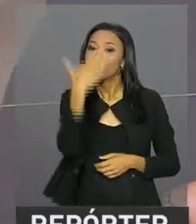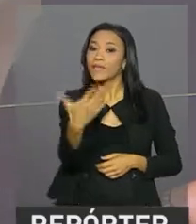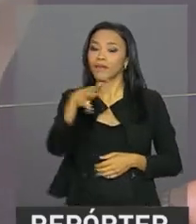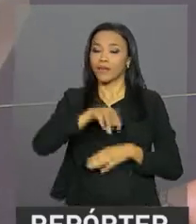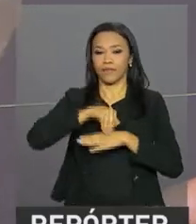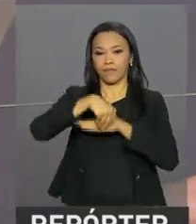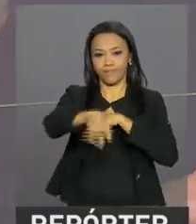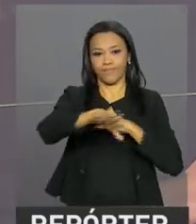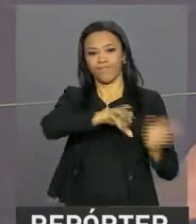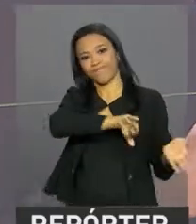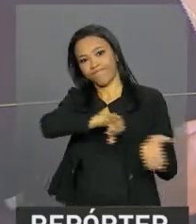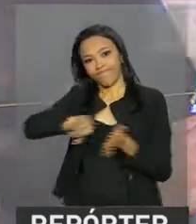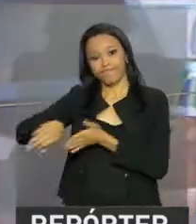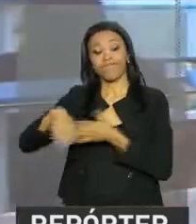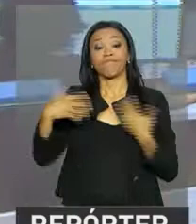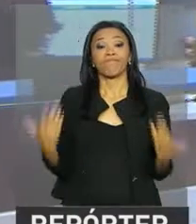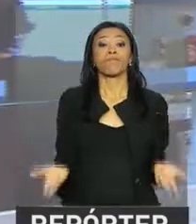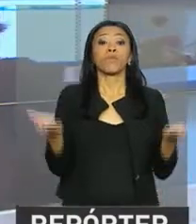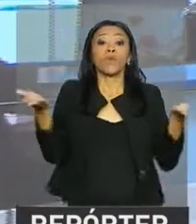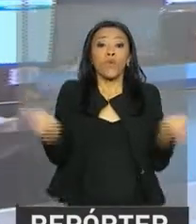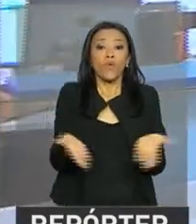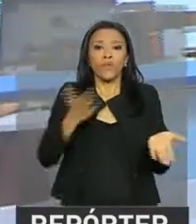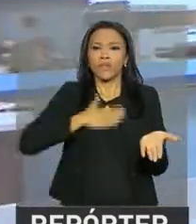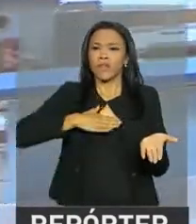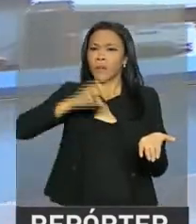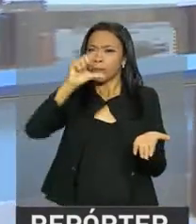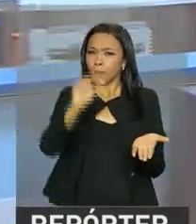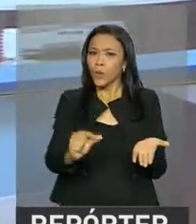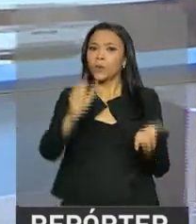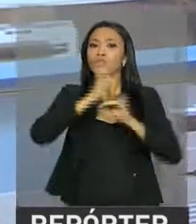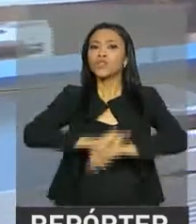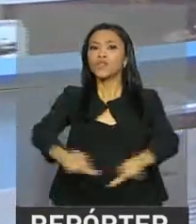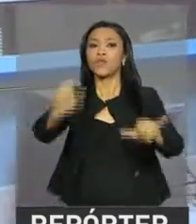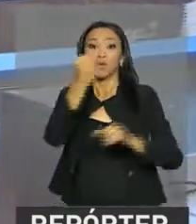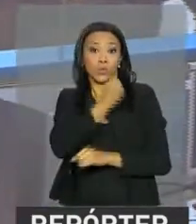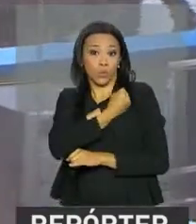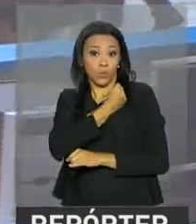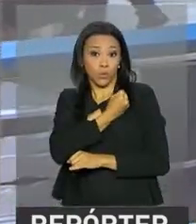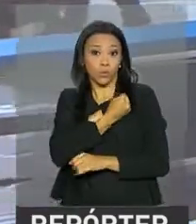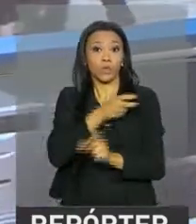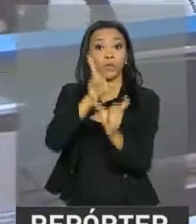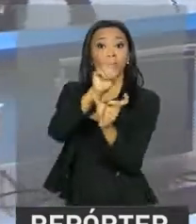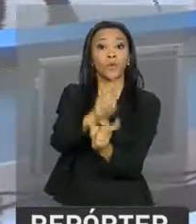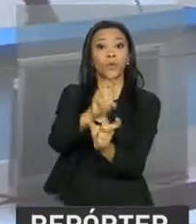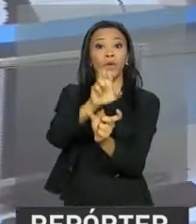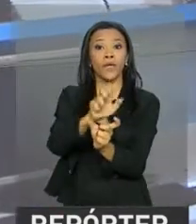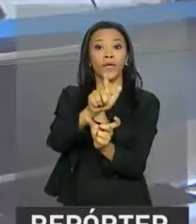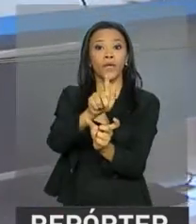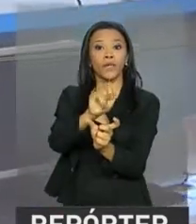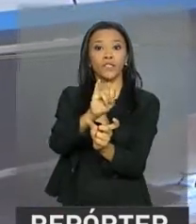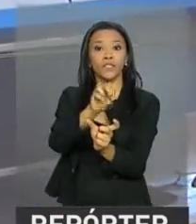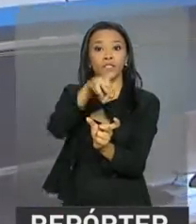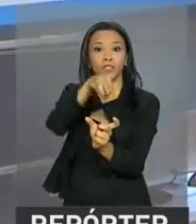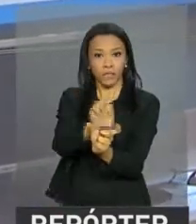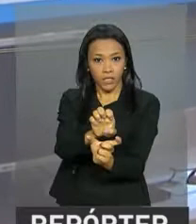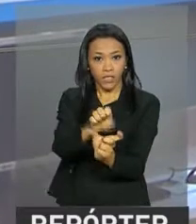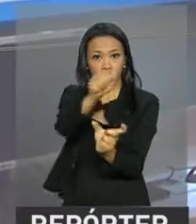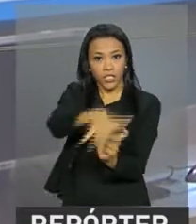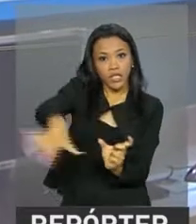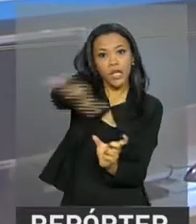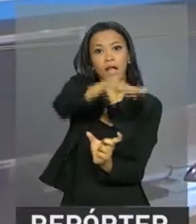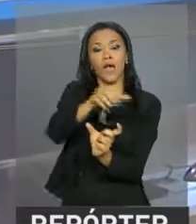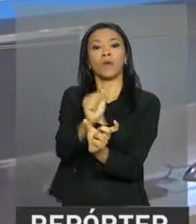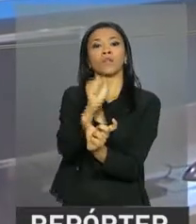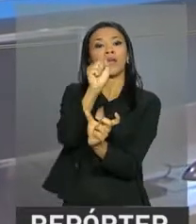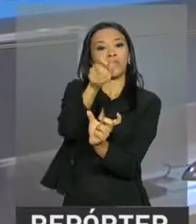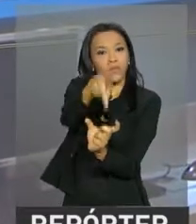suas informações e olha o governo divulga daqui a pouco os números do regime geral da previdência social o balanço 2016